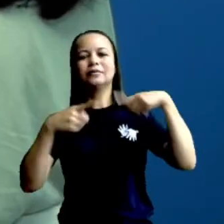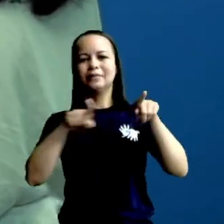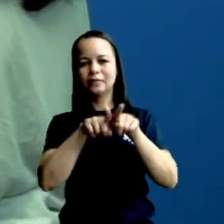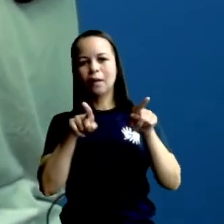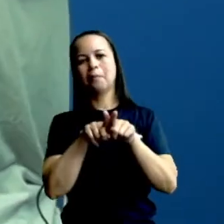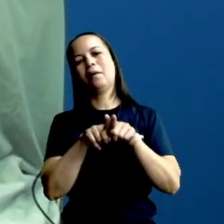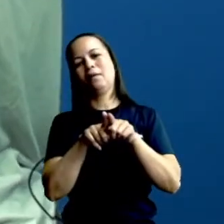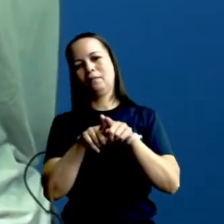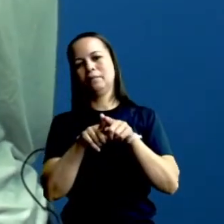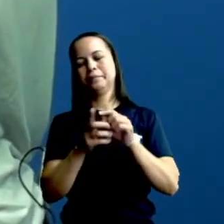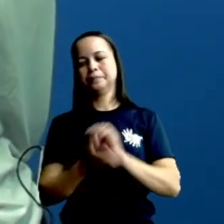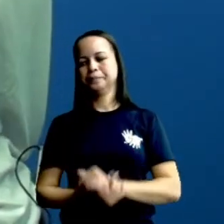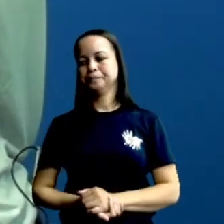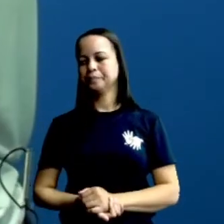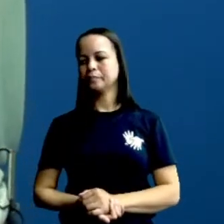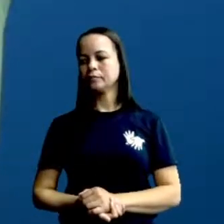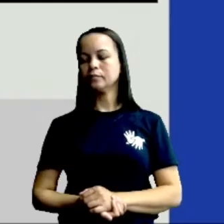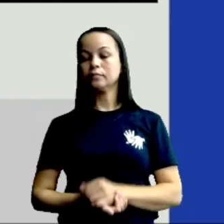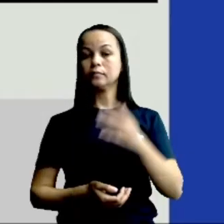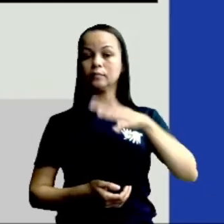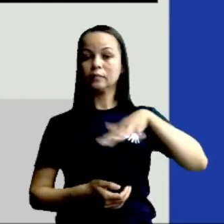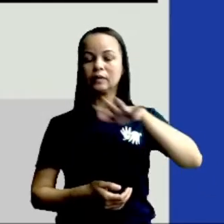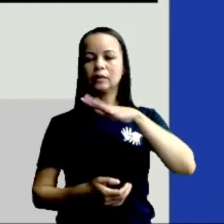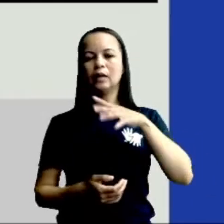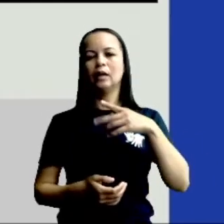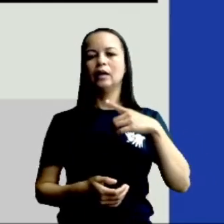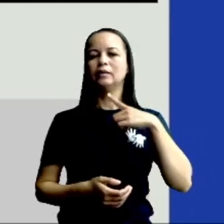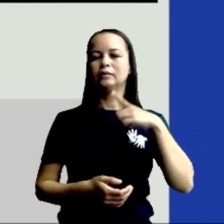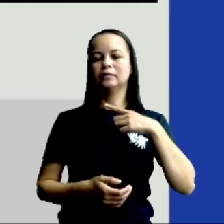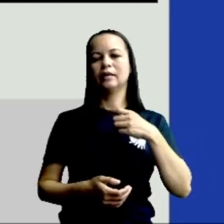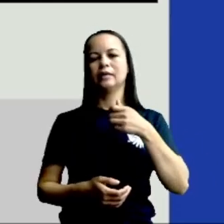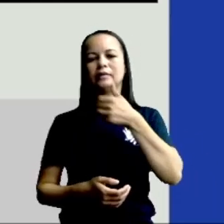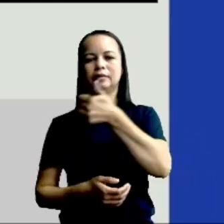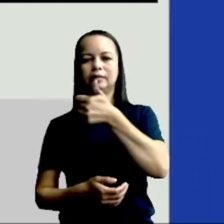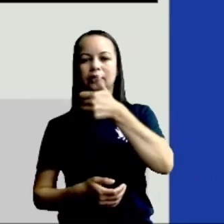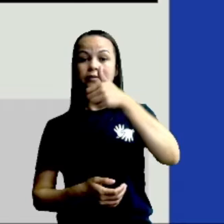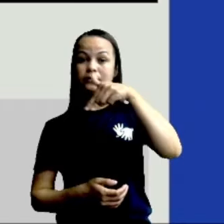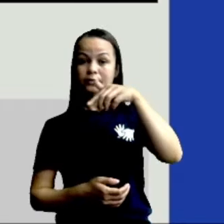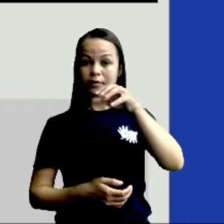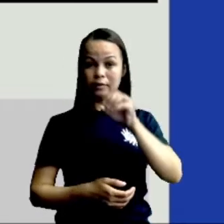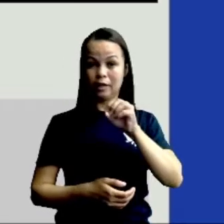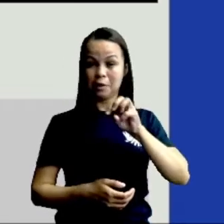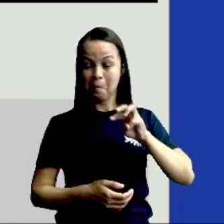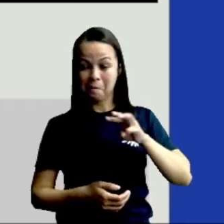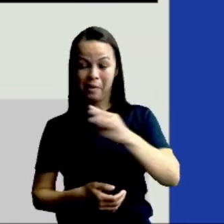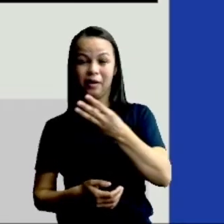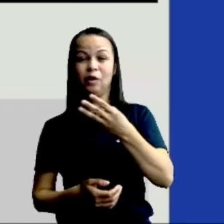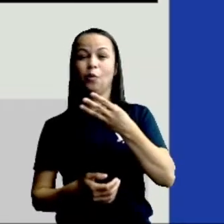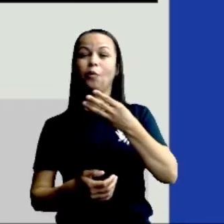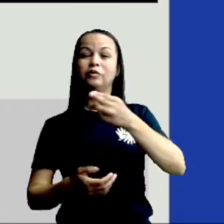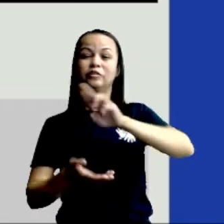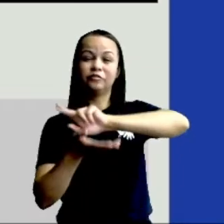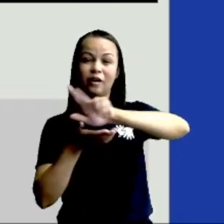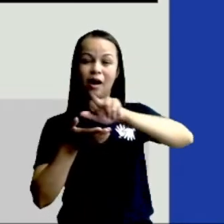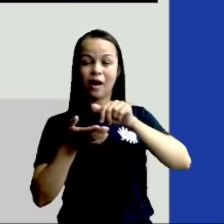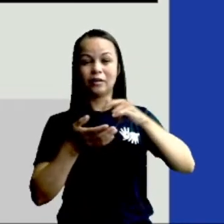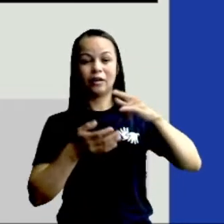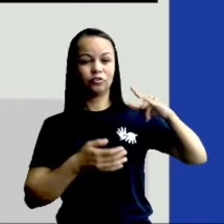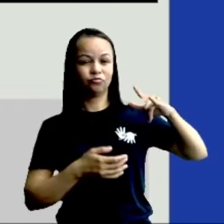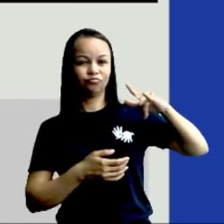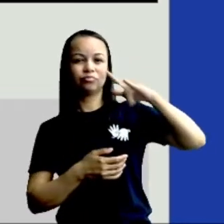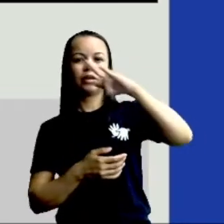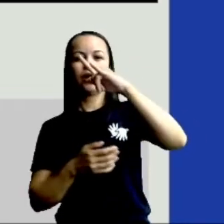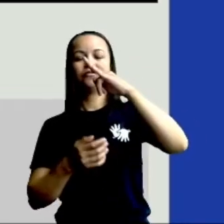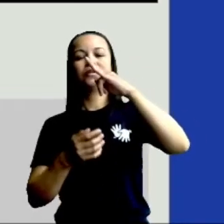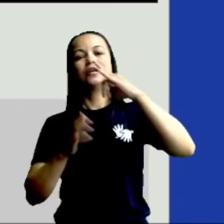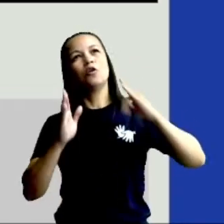Agência Espacial Europeia estima que existem 170 milhões de restos de naves, né,